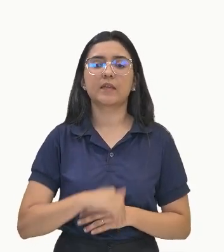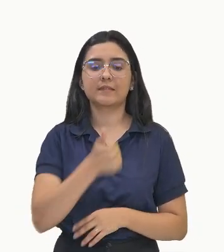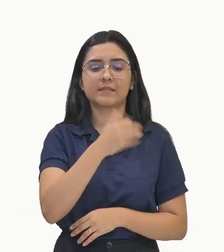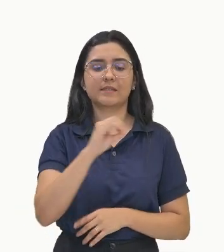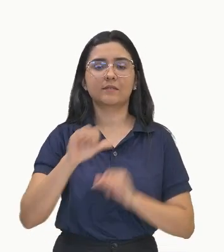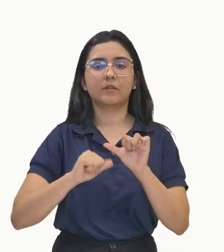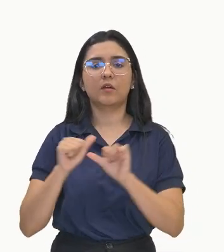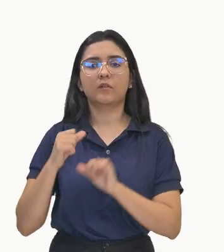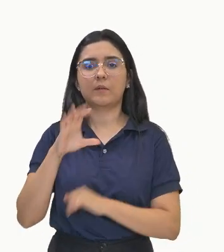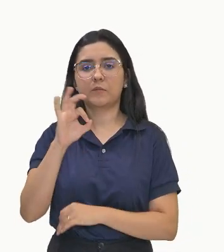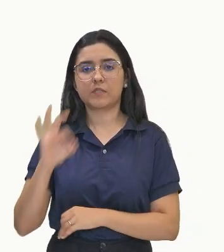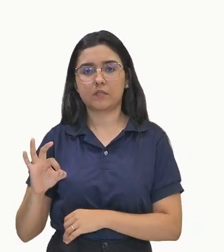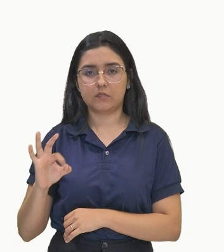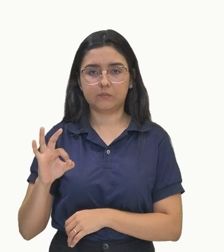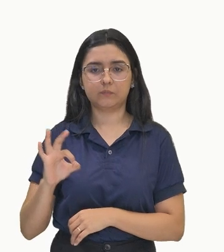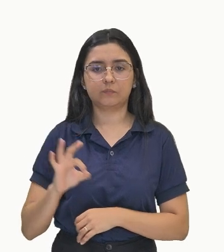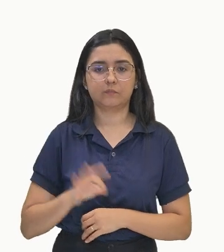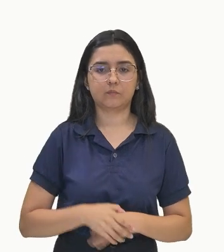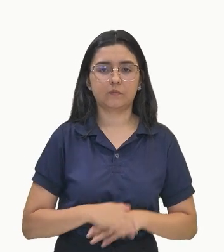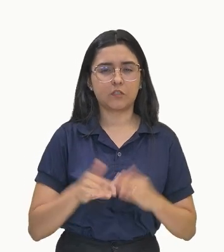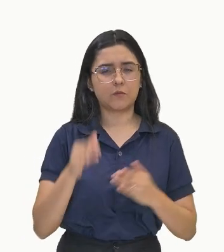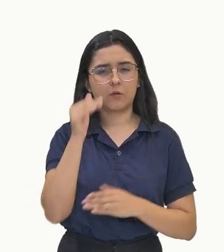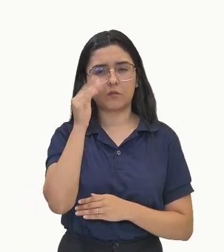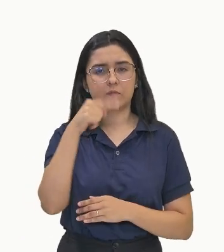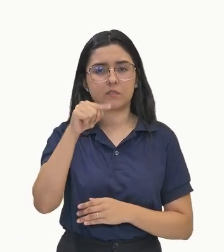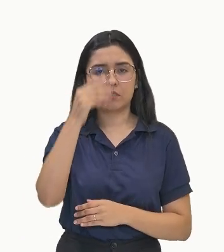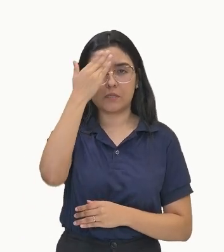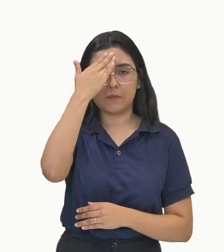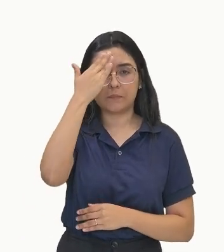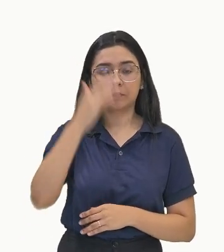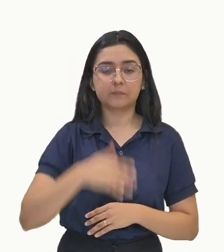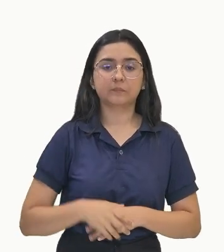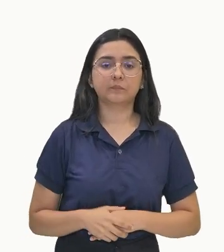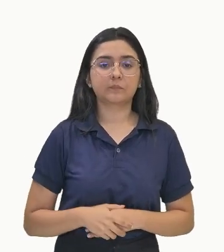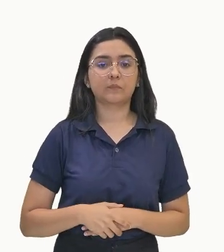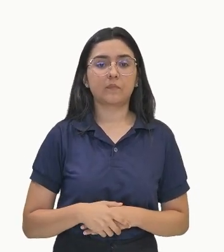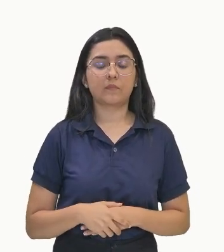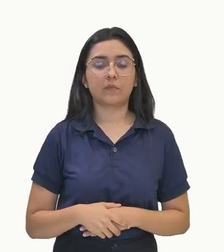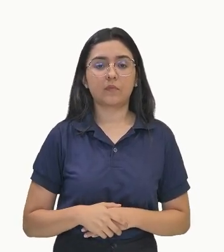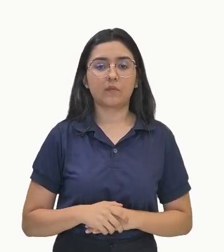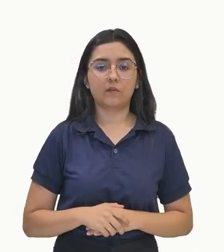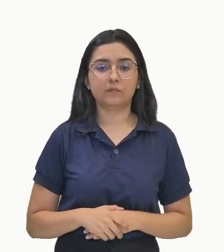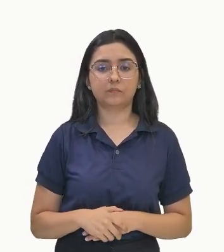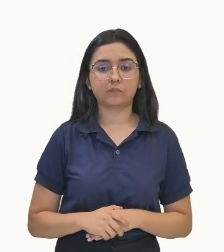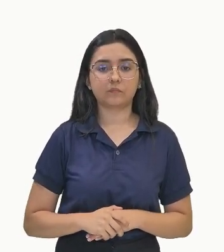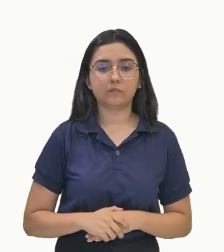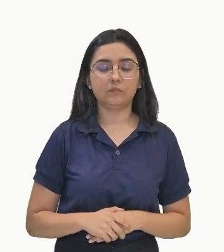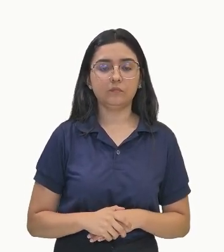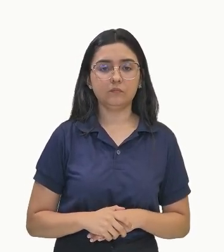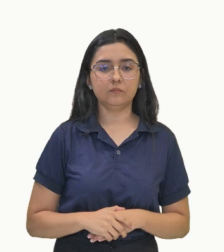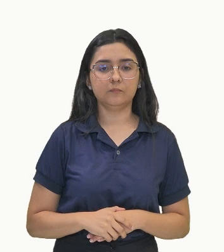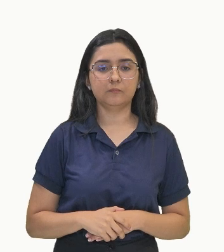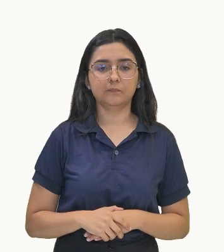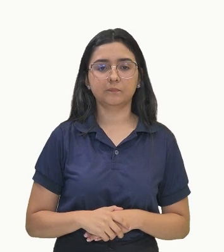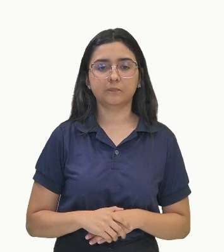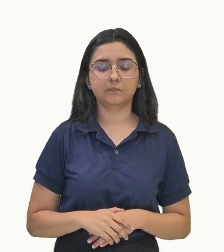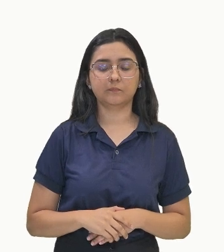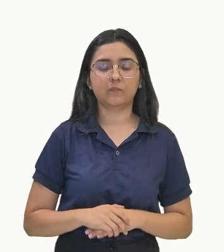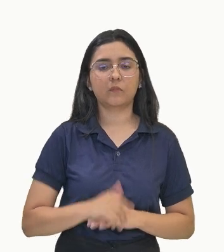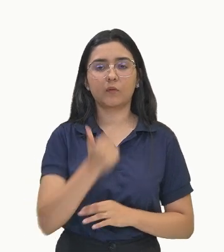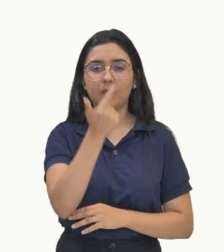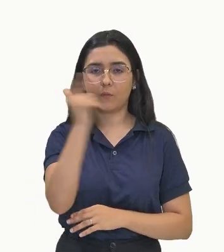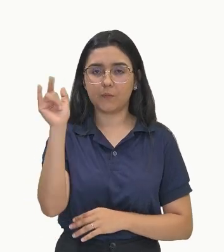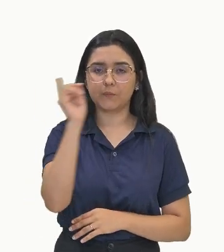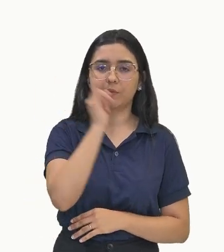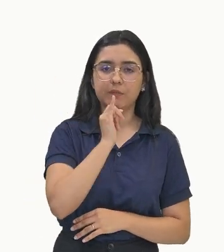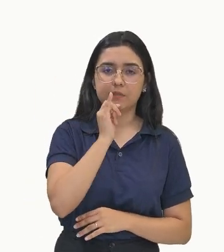porcentagem, tá? Então, aqui é só uma curiosidade para vocês. Um exemplo, tá? Um outro exemplo